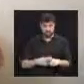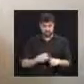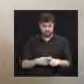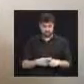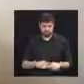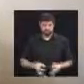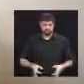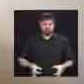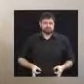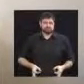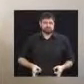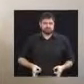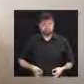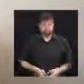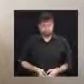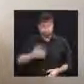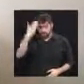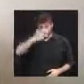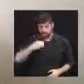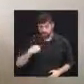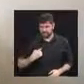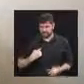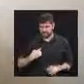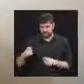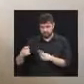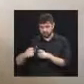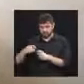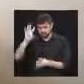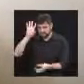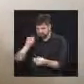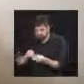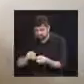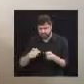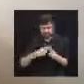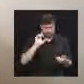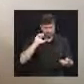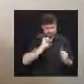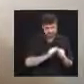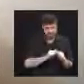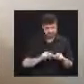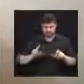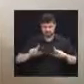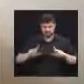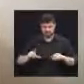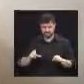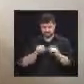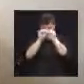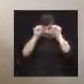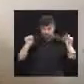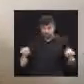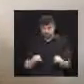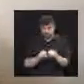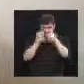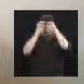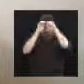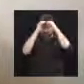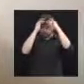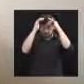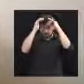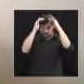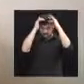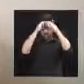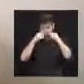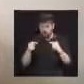disso. E só para provar que não são 2 medicinas, sistema nervoso simpático corresponderia ao